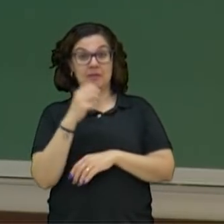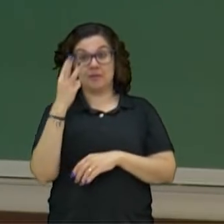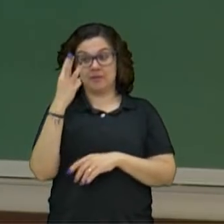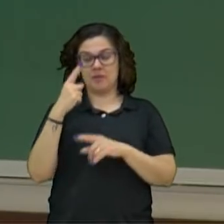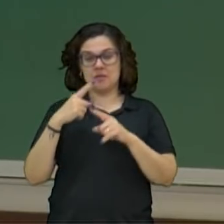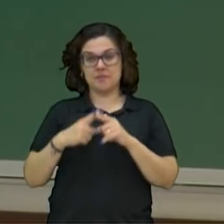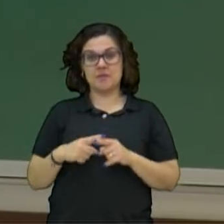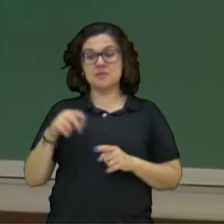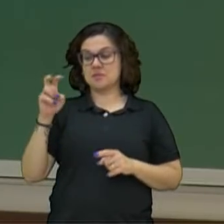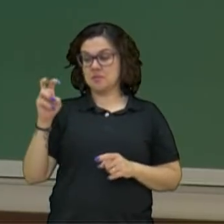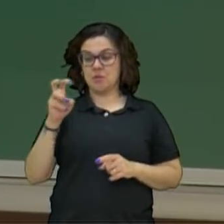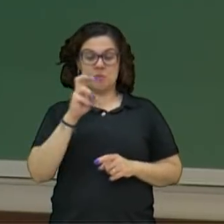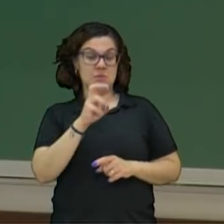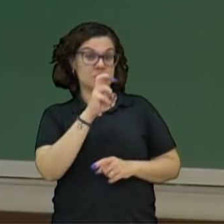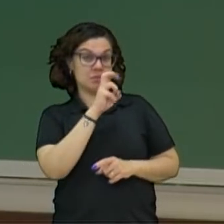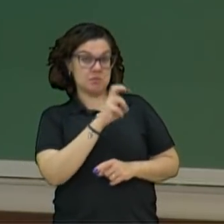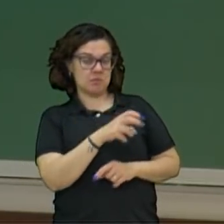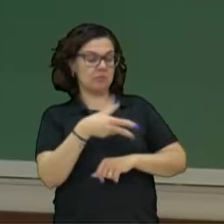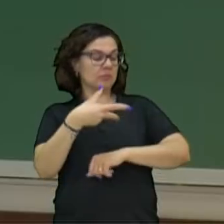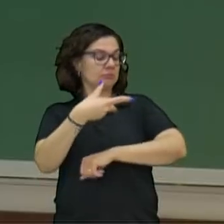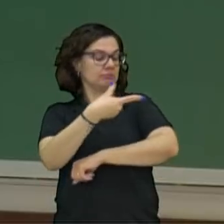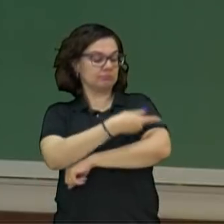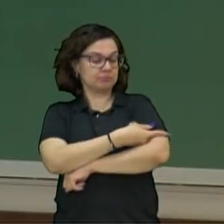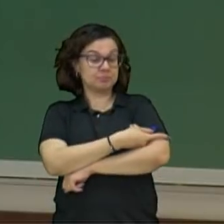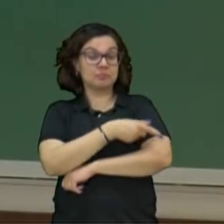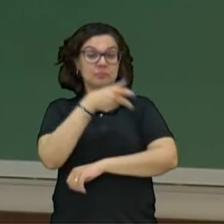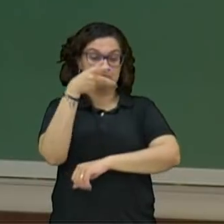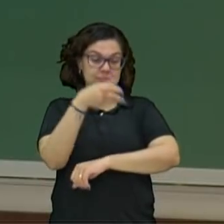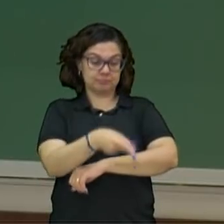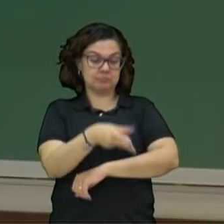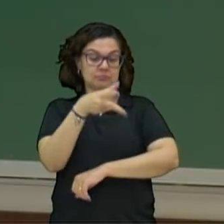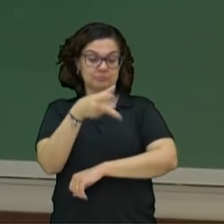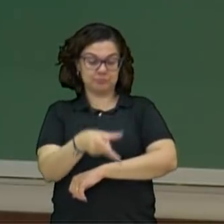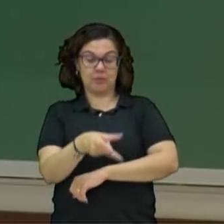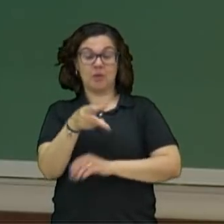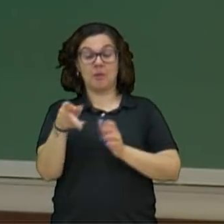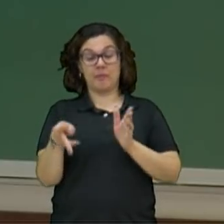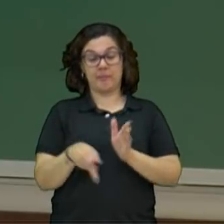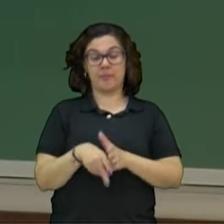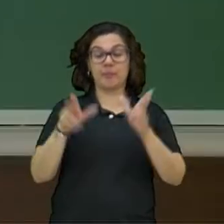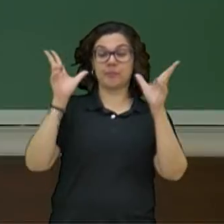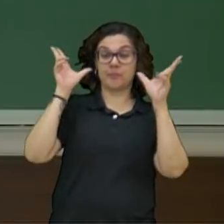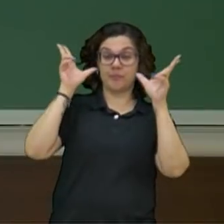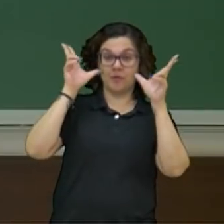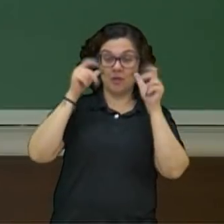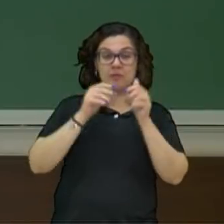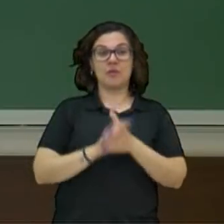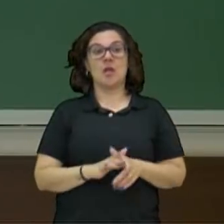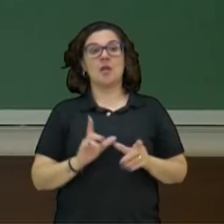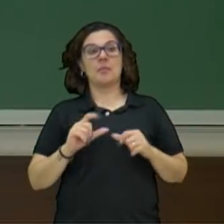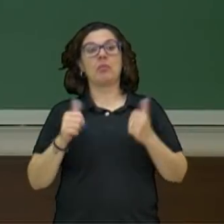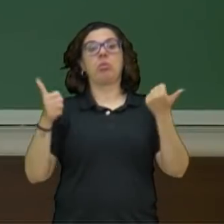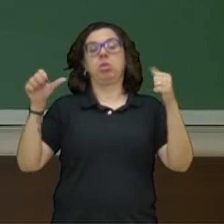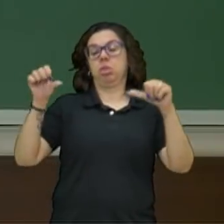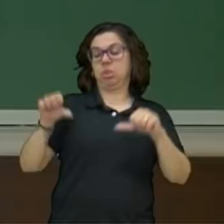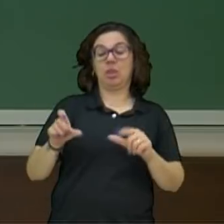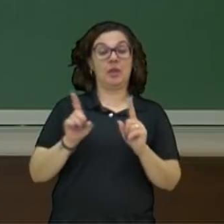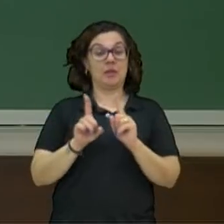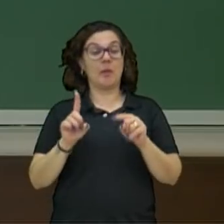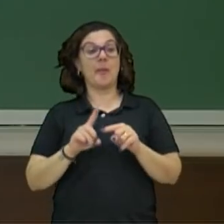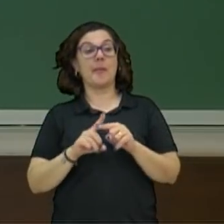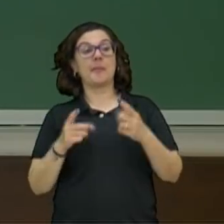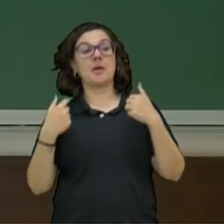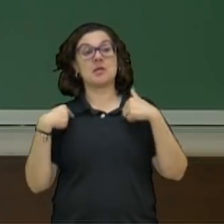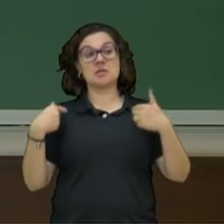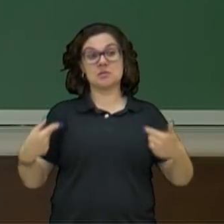doses de 5 miligramas e vão injetar no cavalo. 3 doses separadas para, né, não dar essa reação no cavalo, mas para